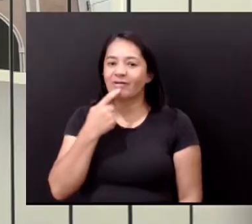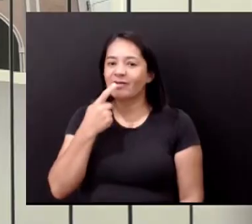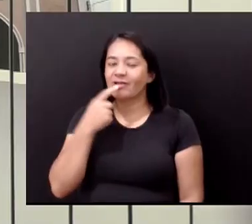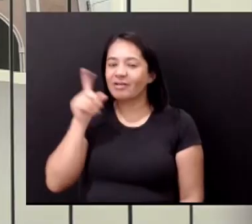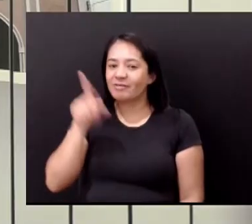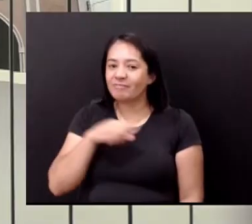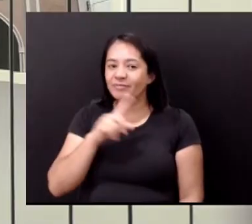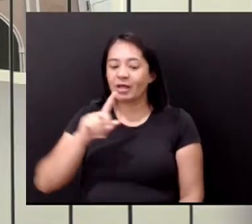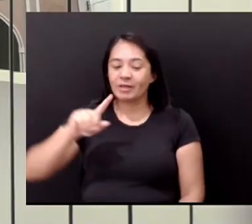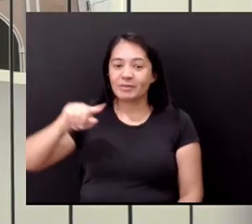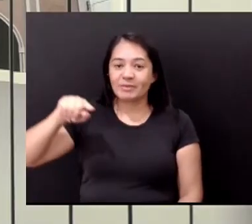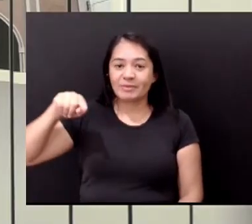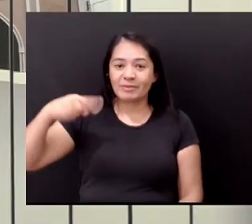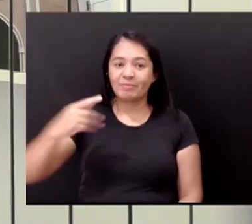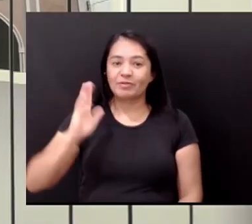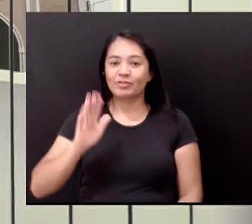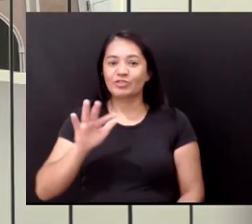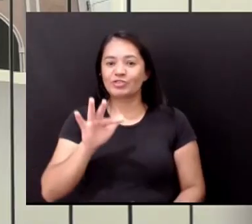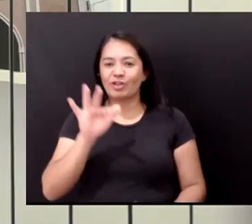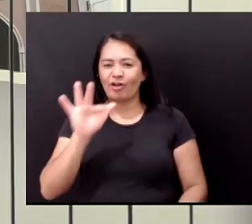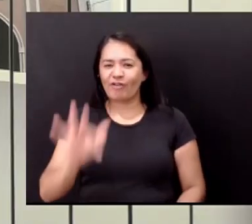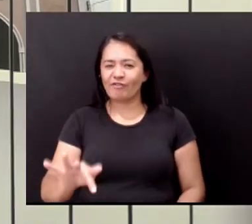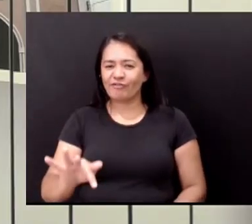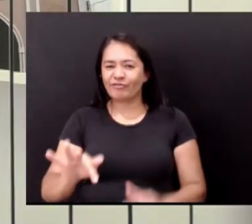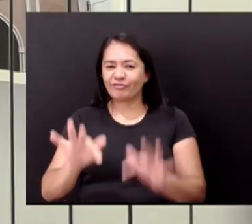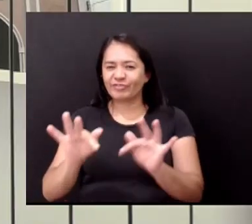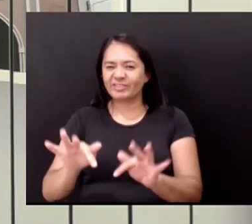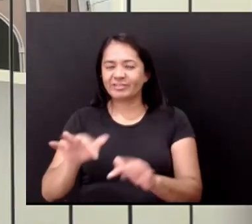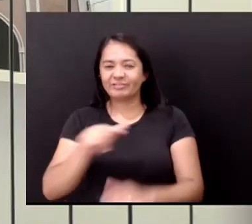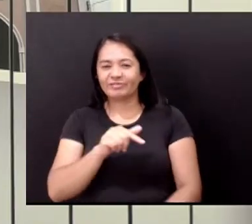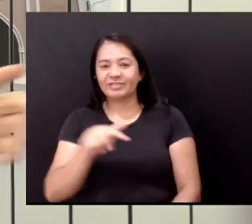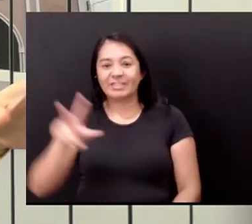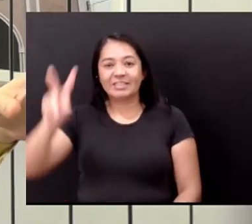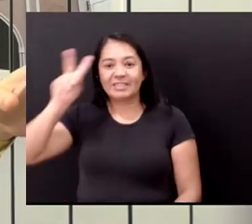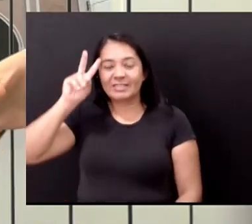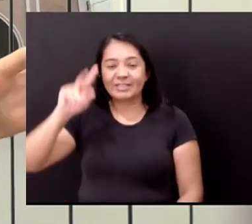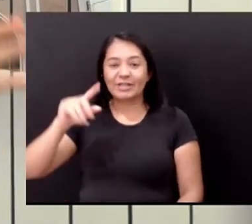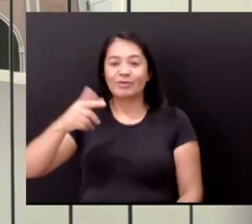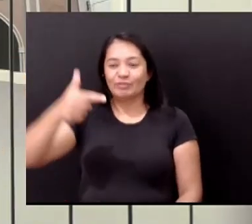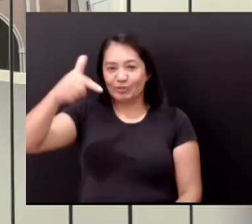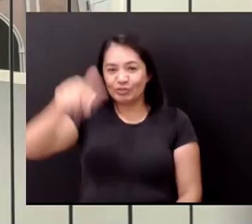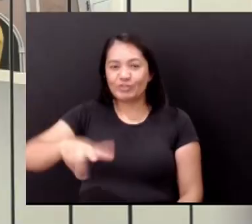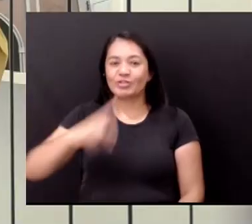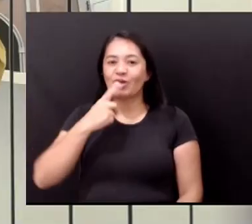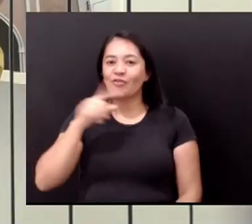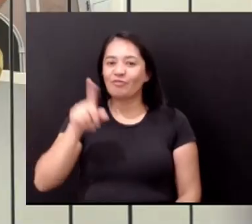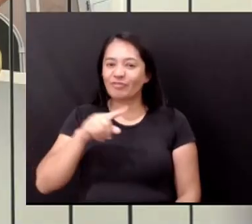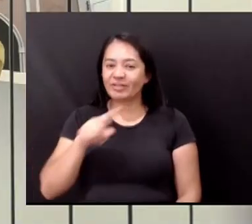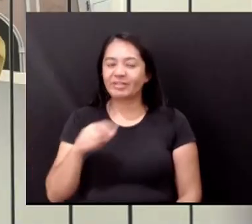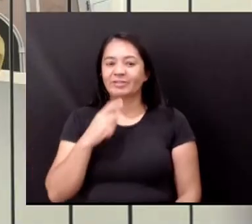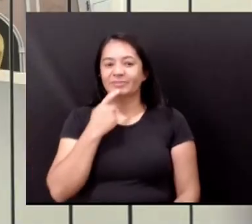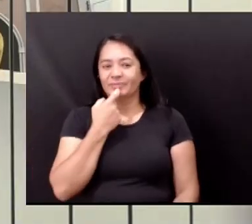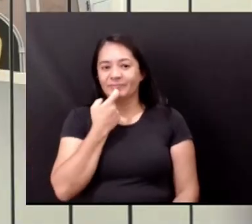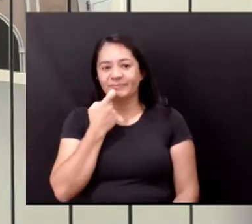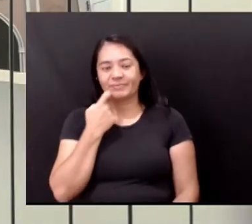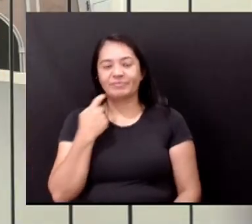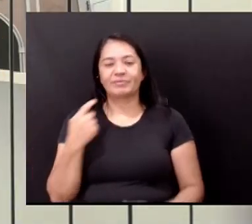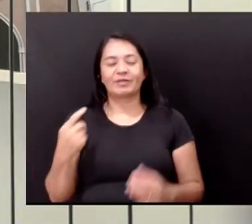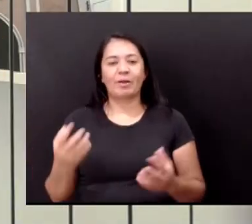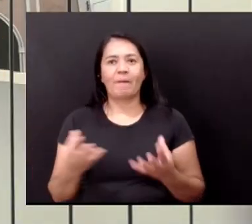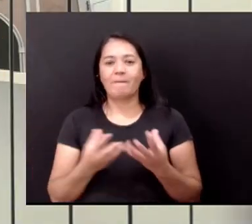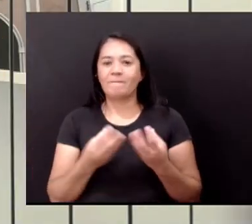semana. E na segunda-feira tem mais um feriado, né, de Tiradentes. Portanto, muitas pessoas vão